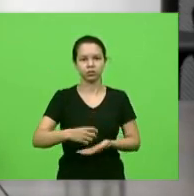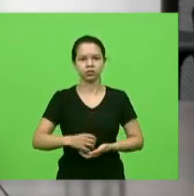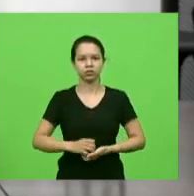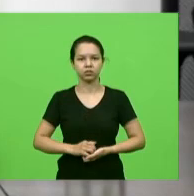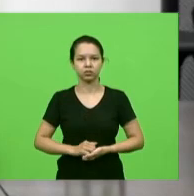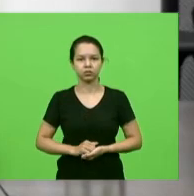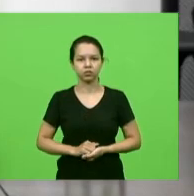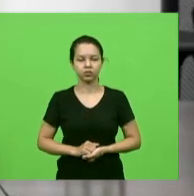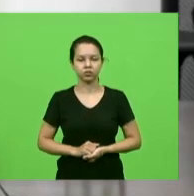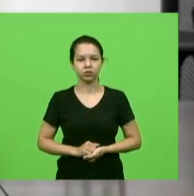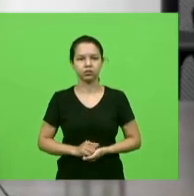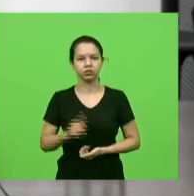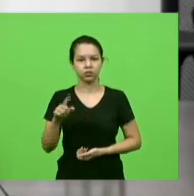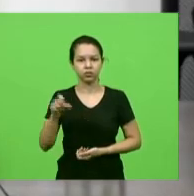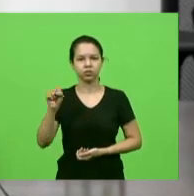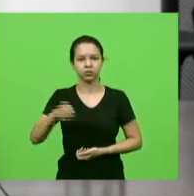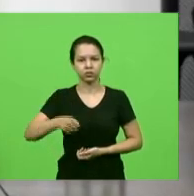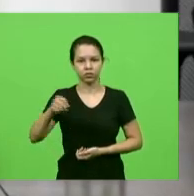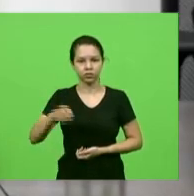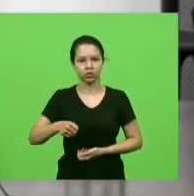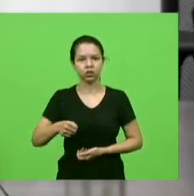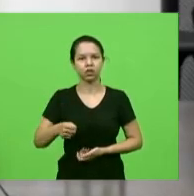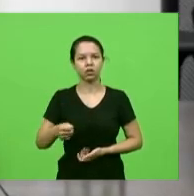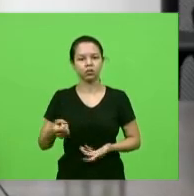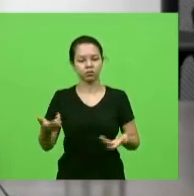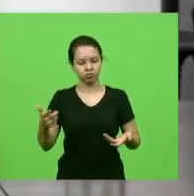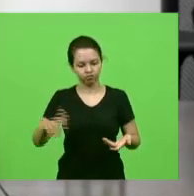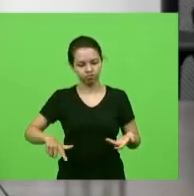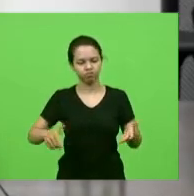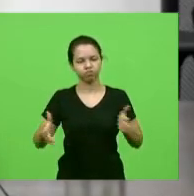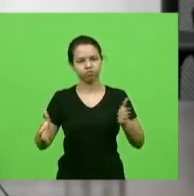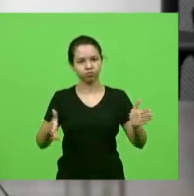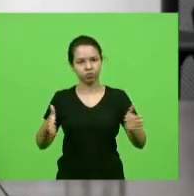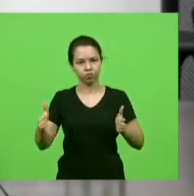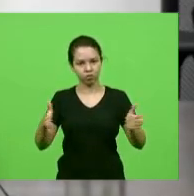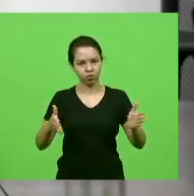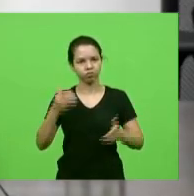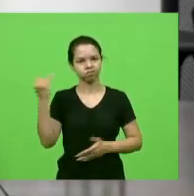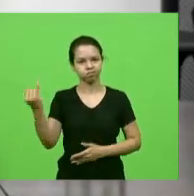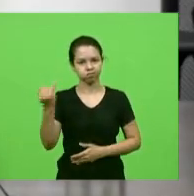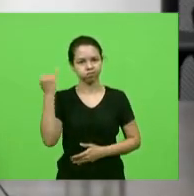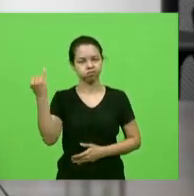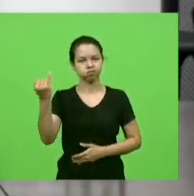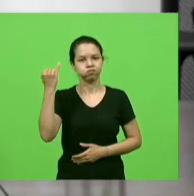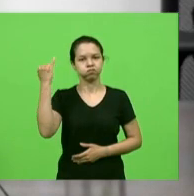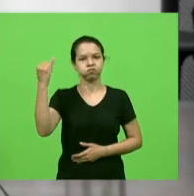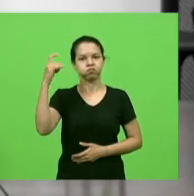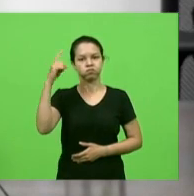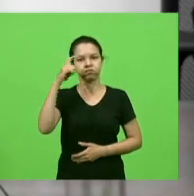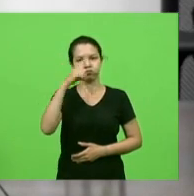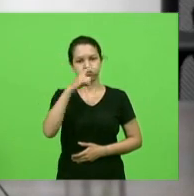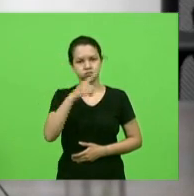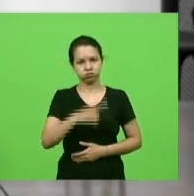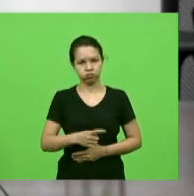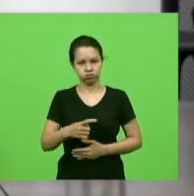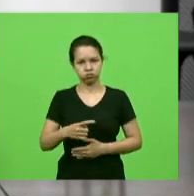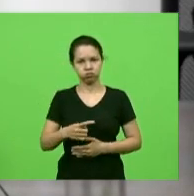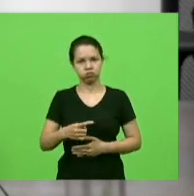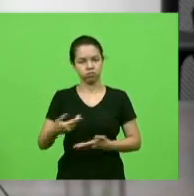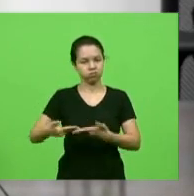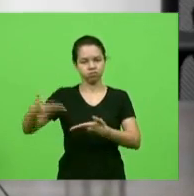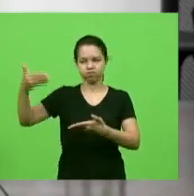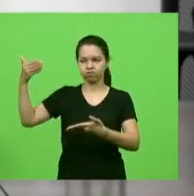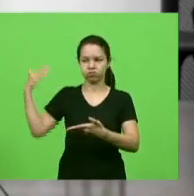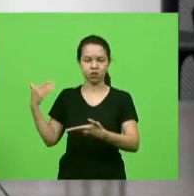É, sim, mais um momento emblemático e sem precedentes na história